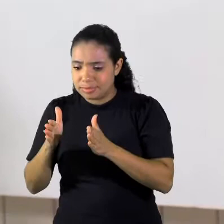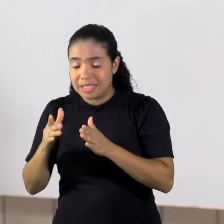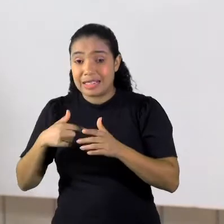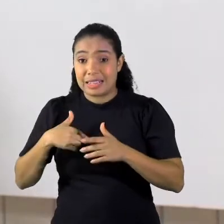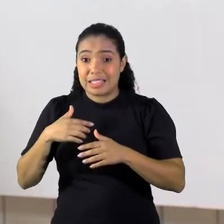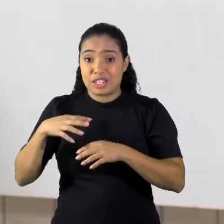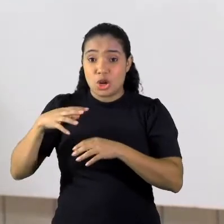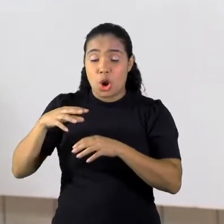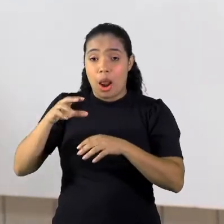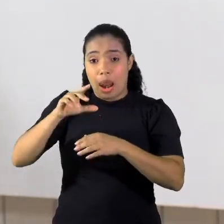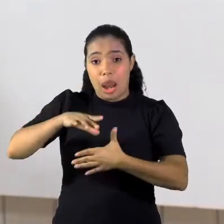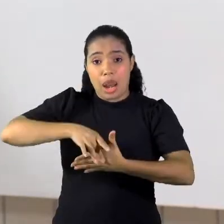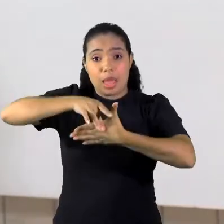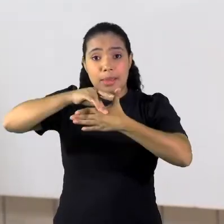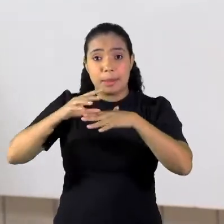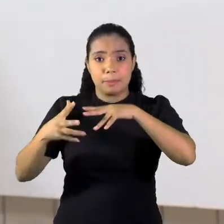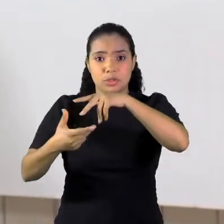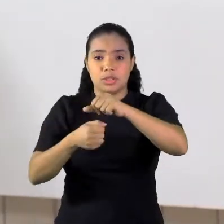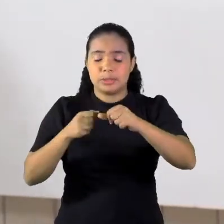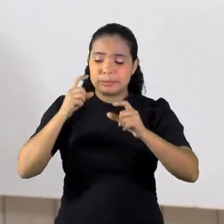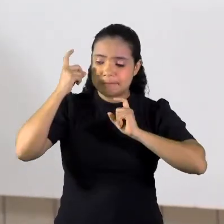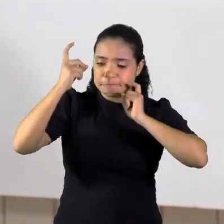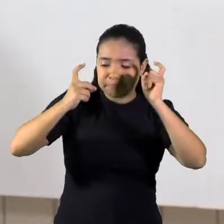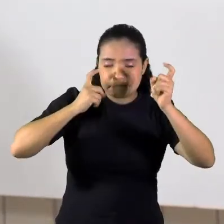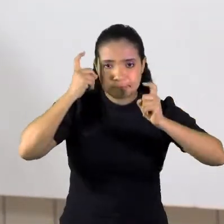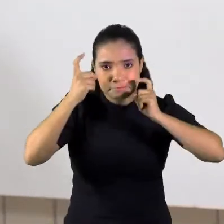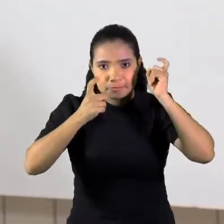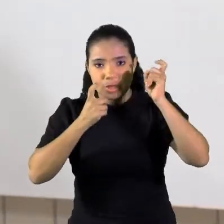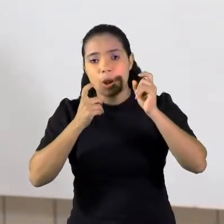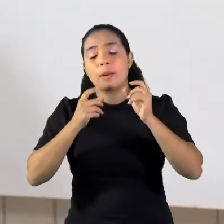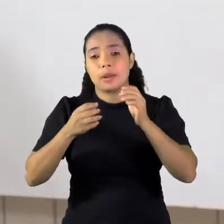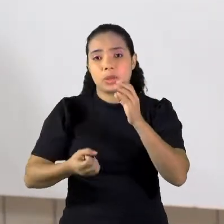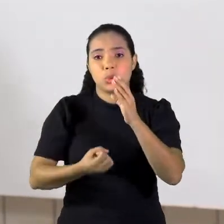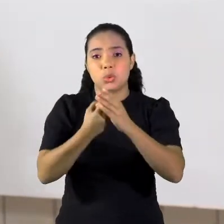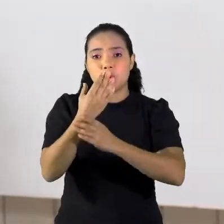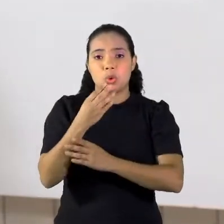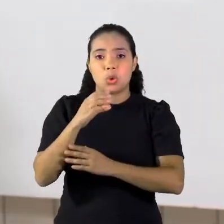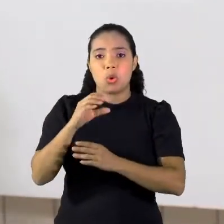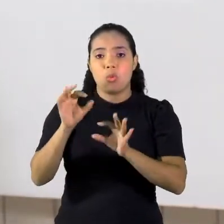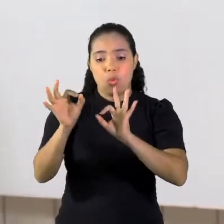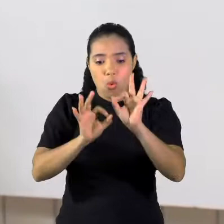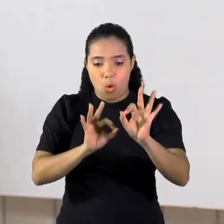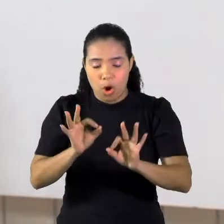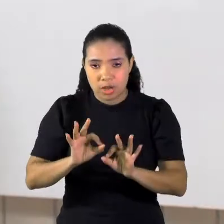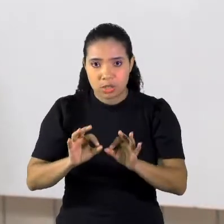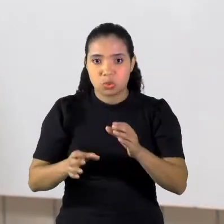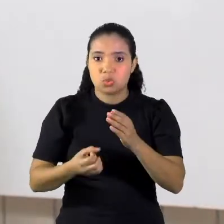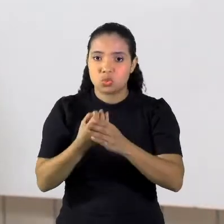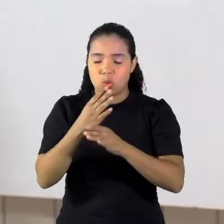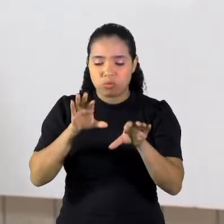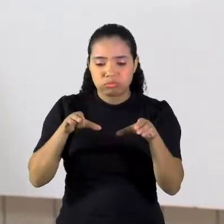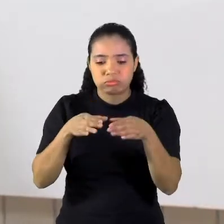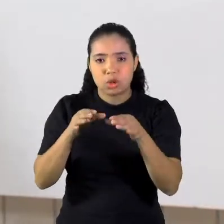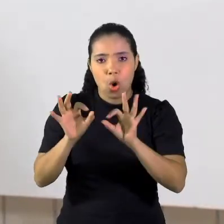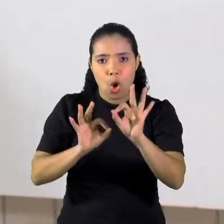intensa e decidiram fazer uma organização internacional que tentasse,